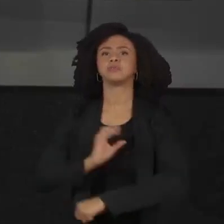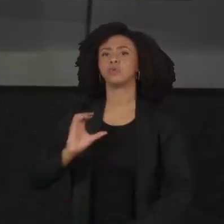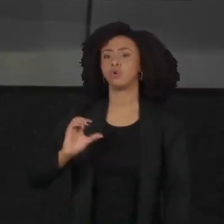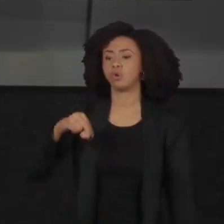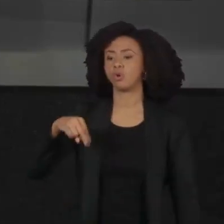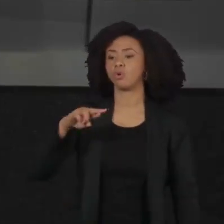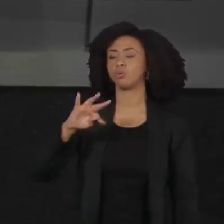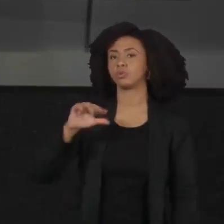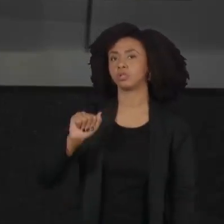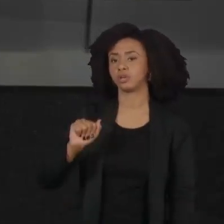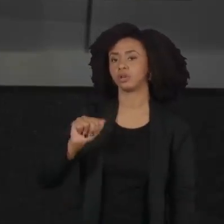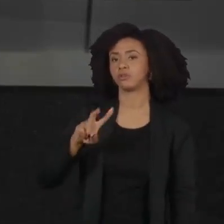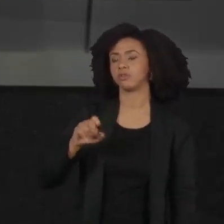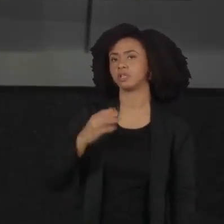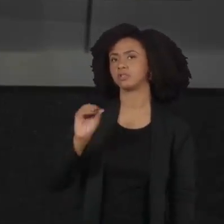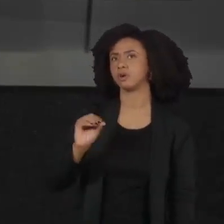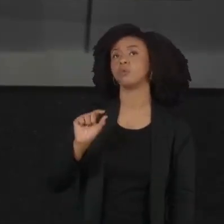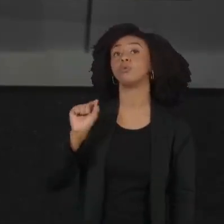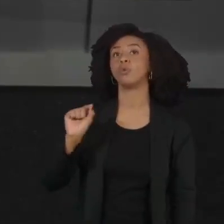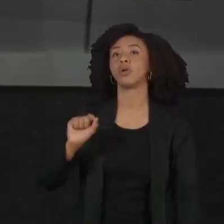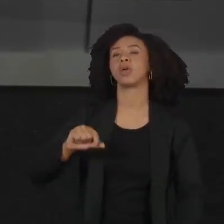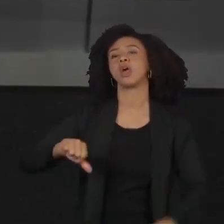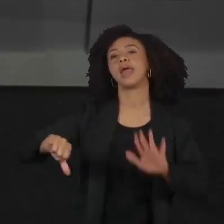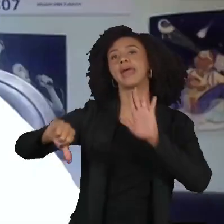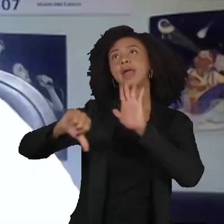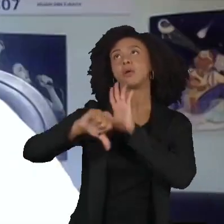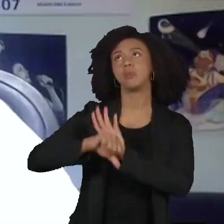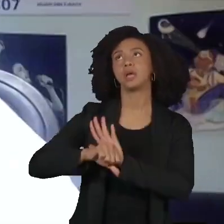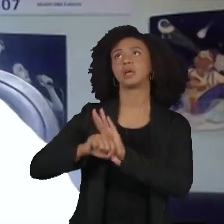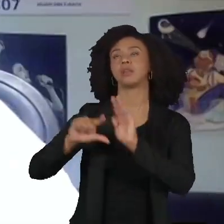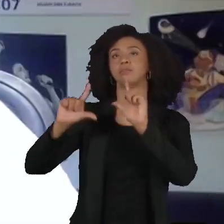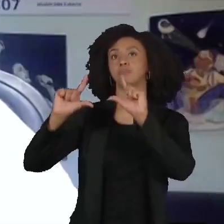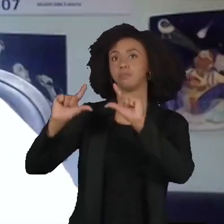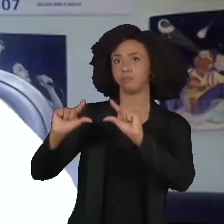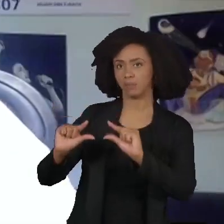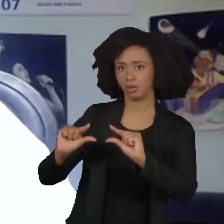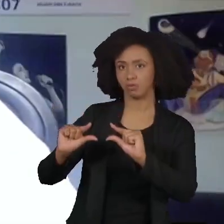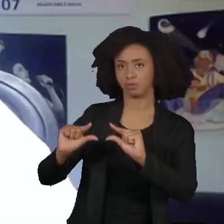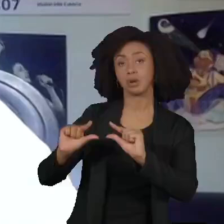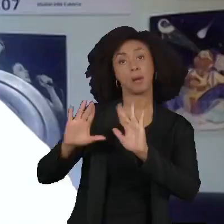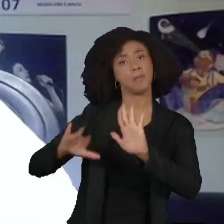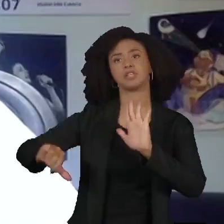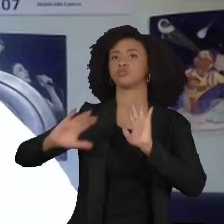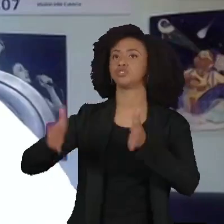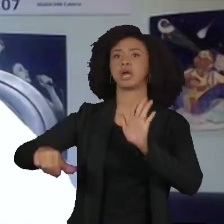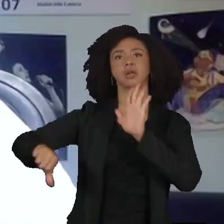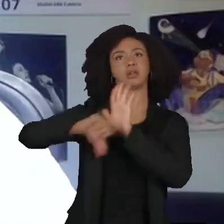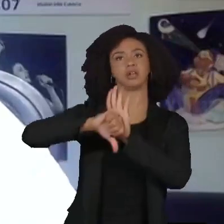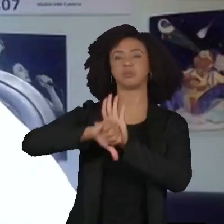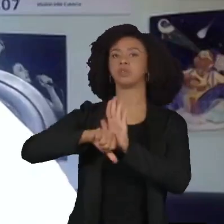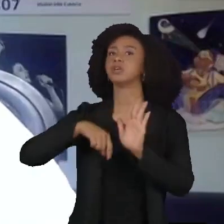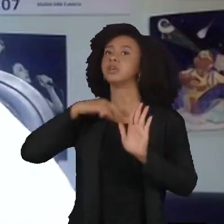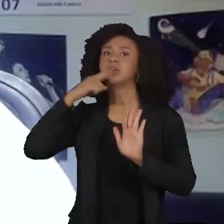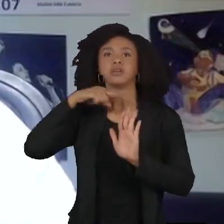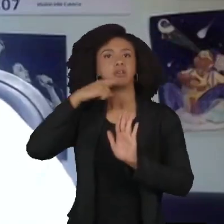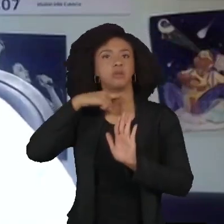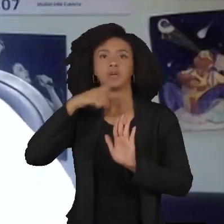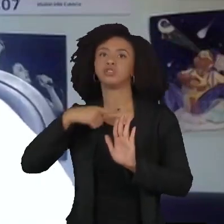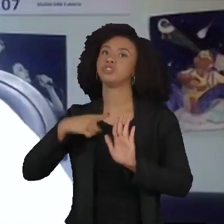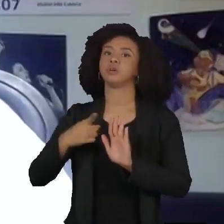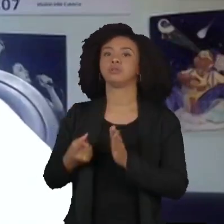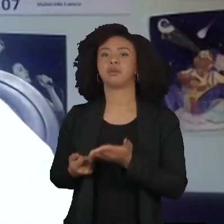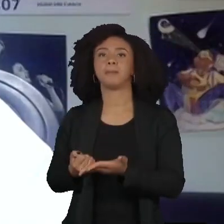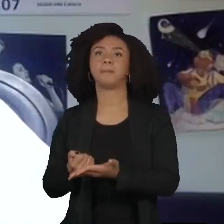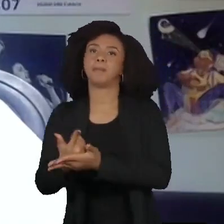é um tipo de uma classificação criminal menor, né? E aí passa a ser crime, né? Inafiançável e prescritível a partir